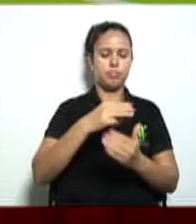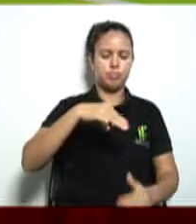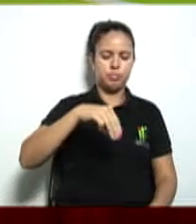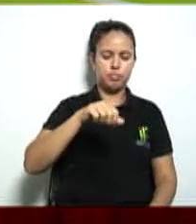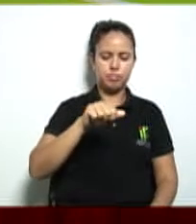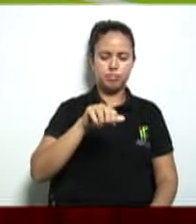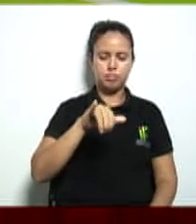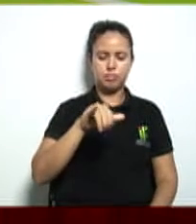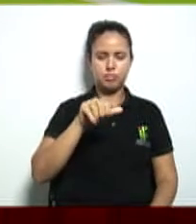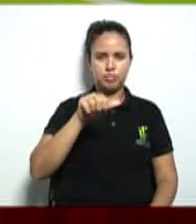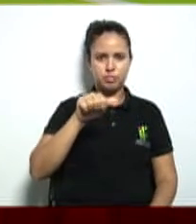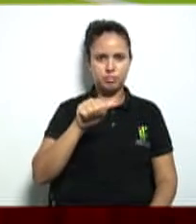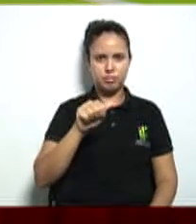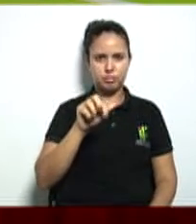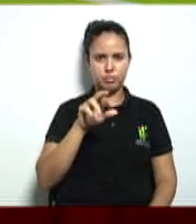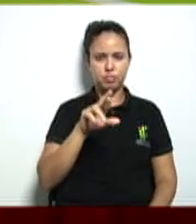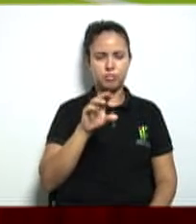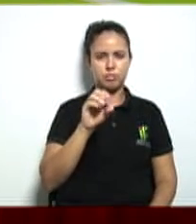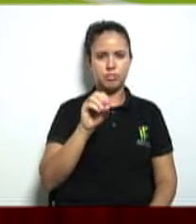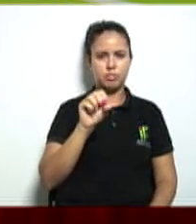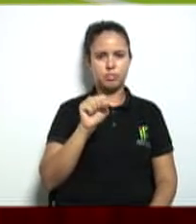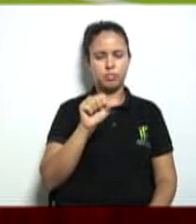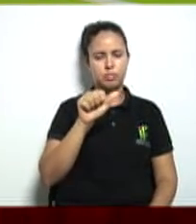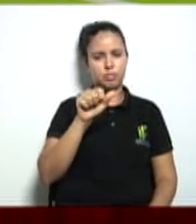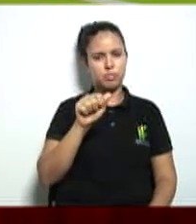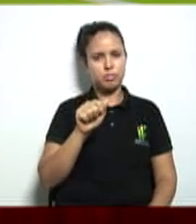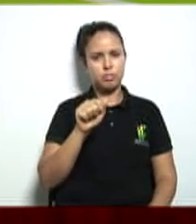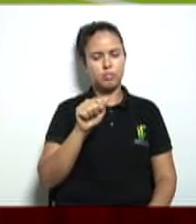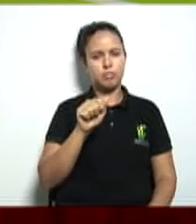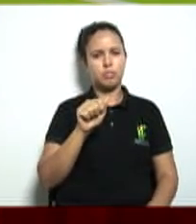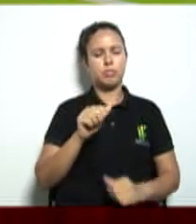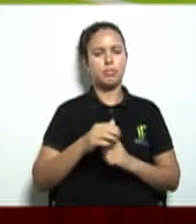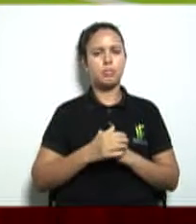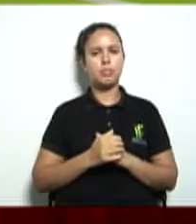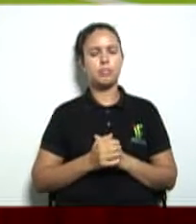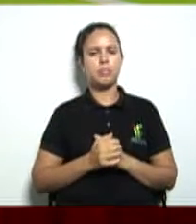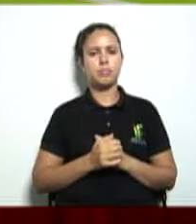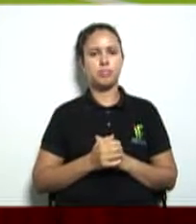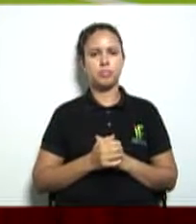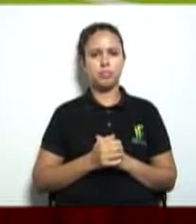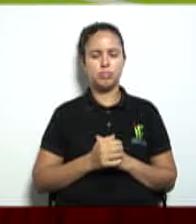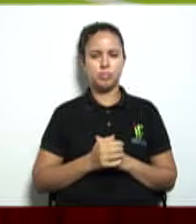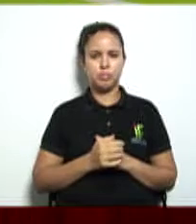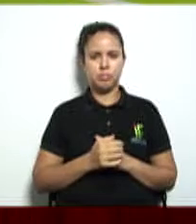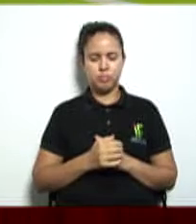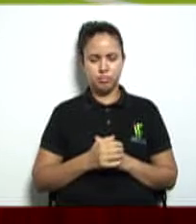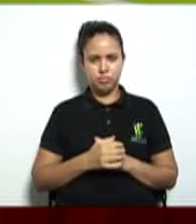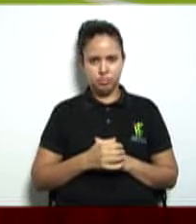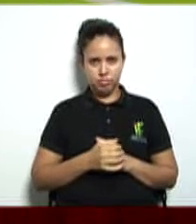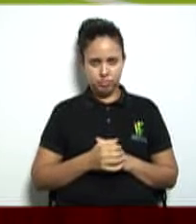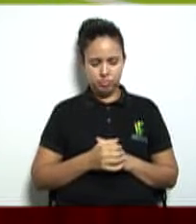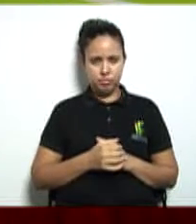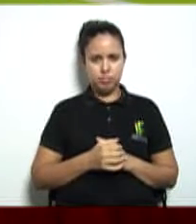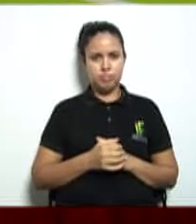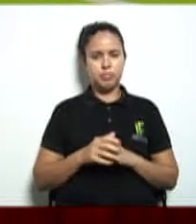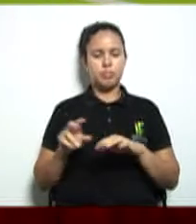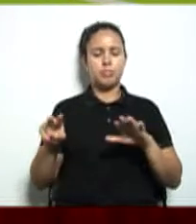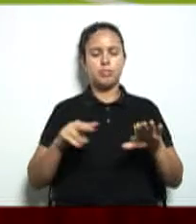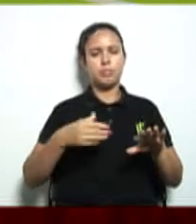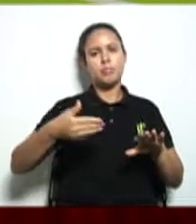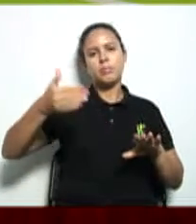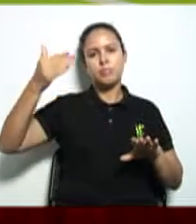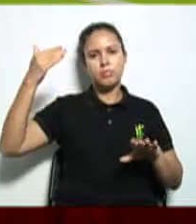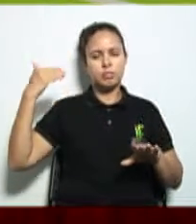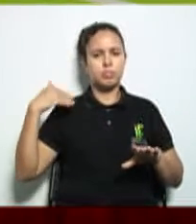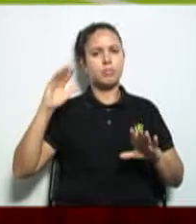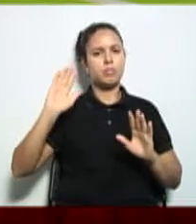14 de Abril, lá em Espigão do Oeste, ó. Semana passada estavam presentes e aqui, mais uma vez, né, com a gente, presente aqui foi a professora